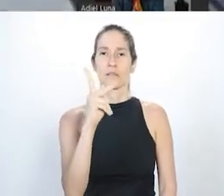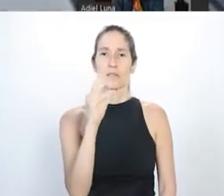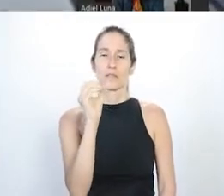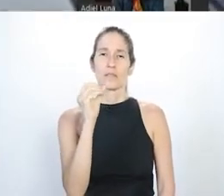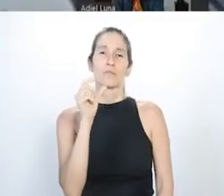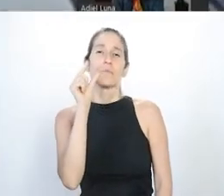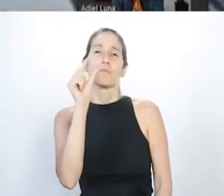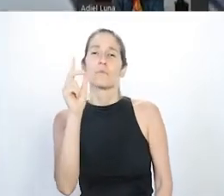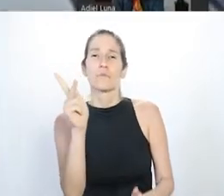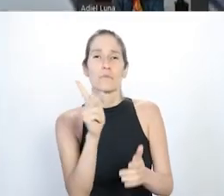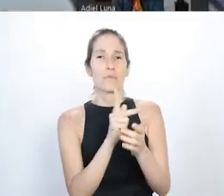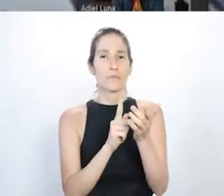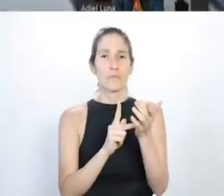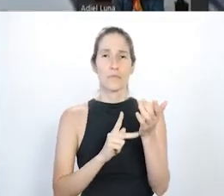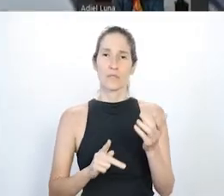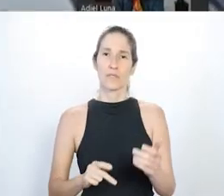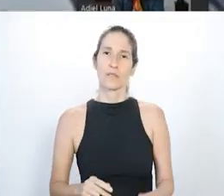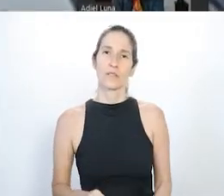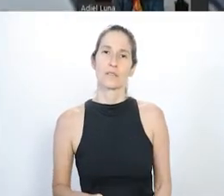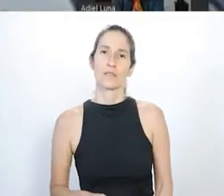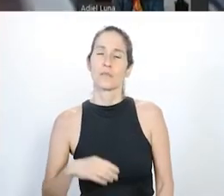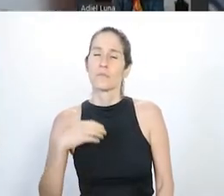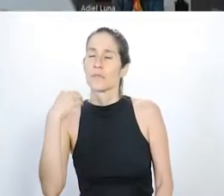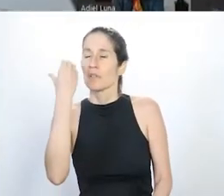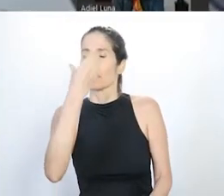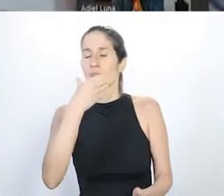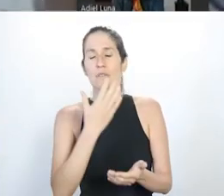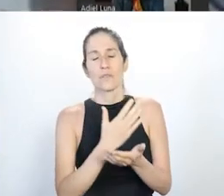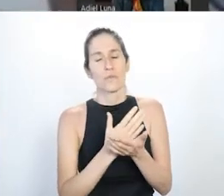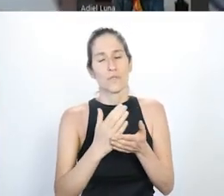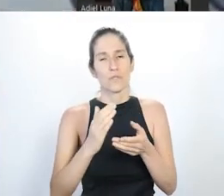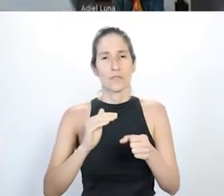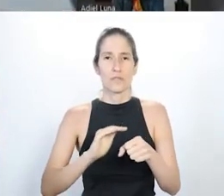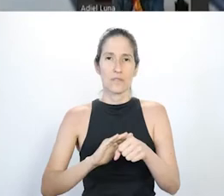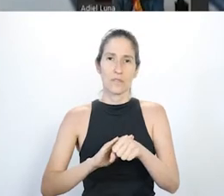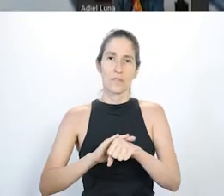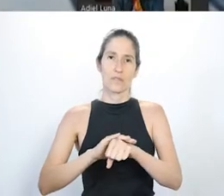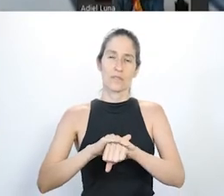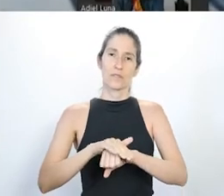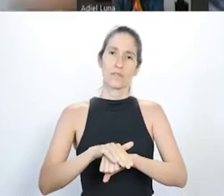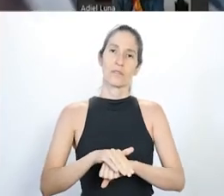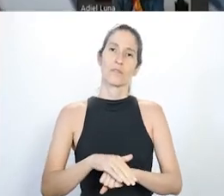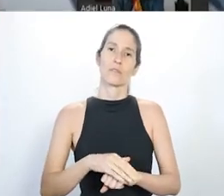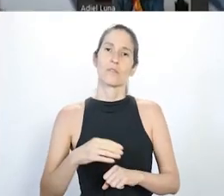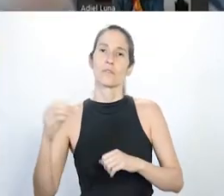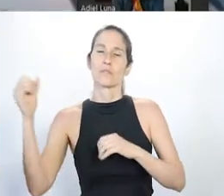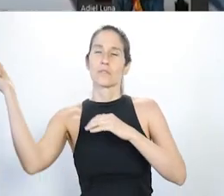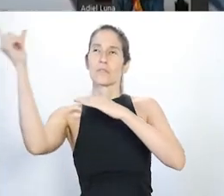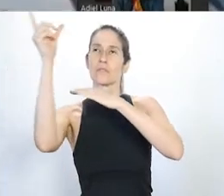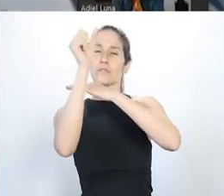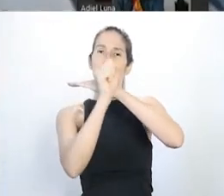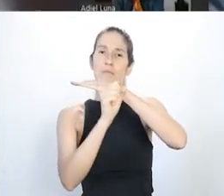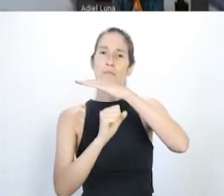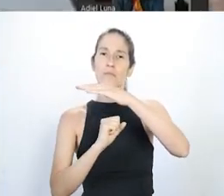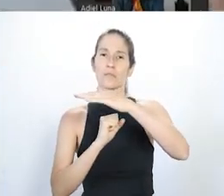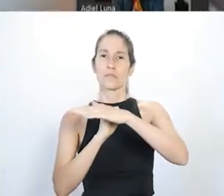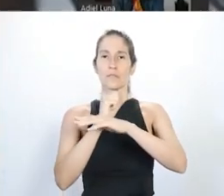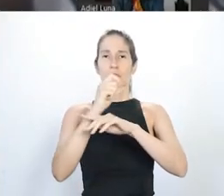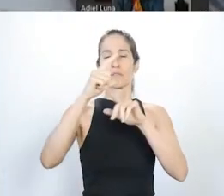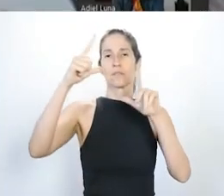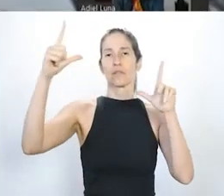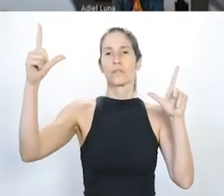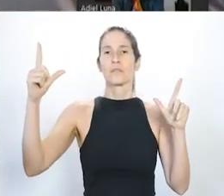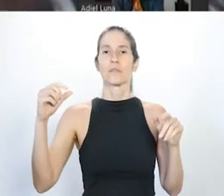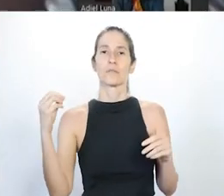da noite, no pôr do sol e no romper do dia. Para cantar no riso da noite, no pôr